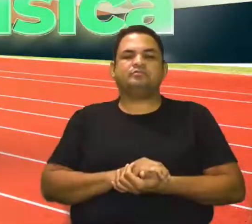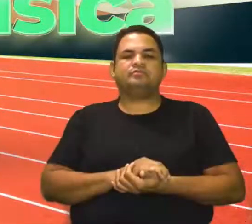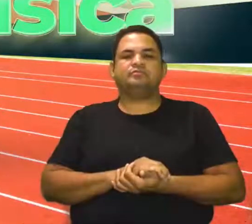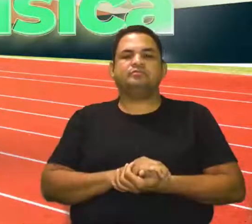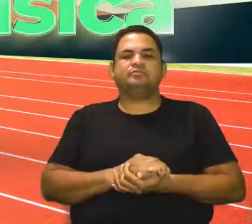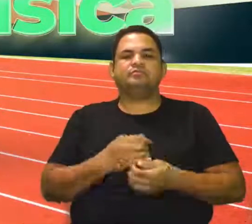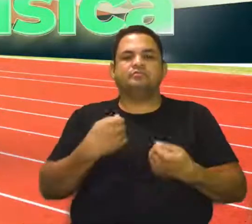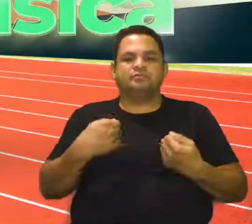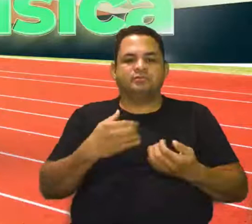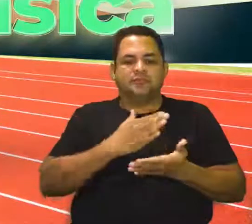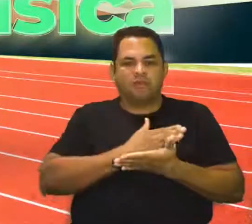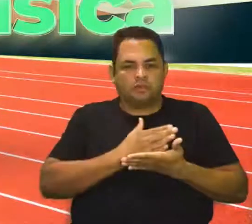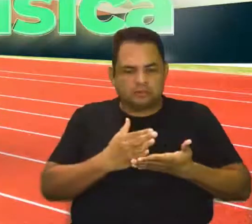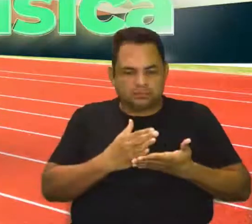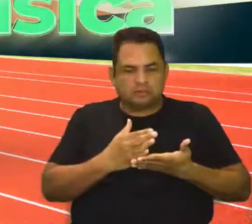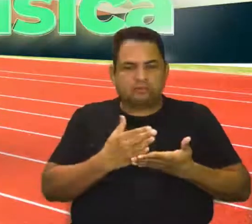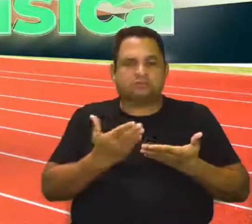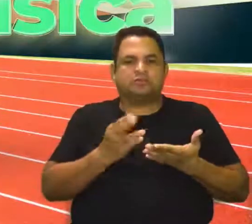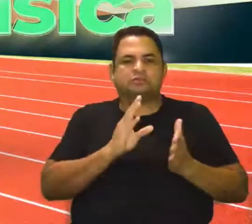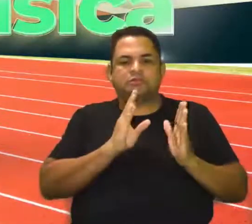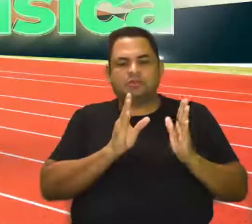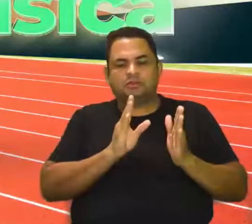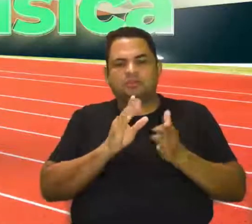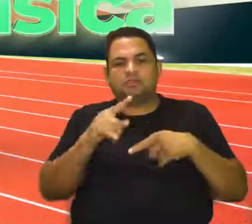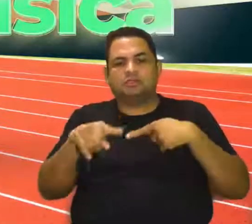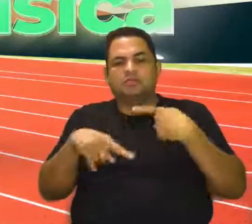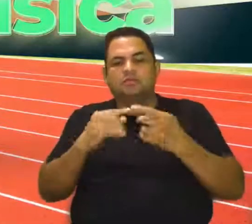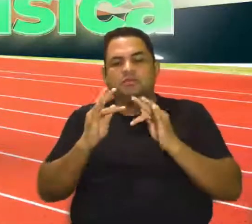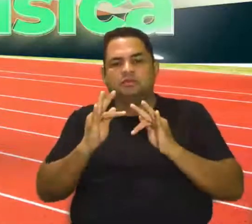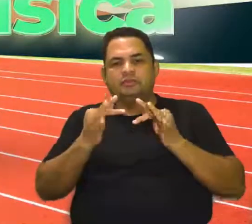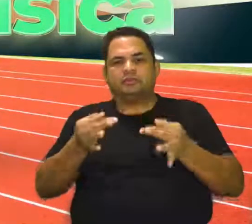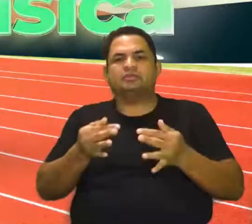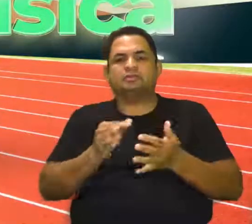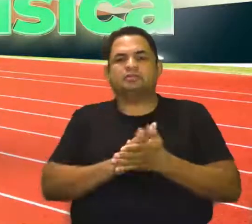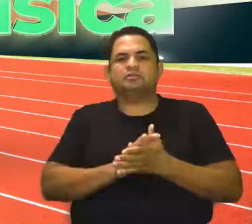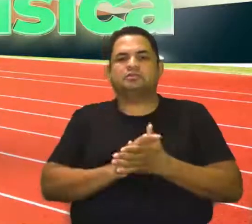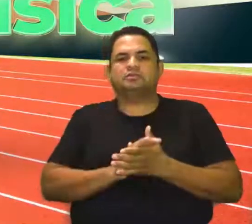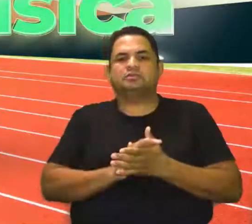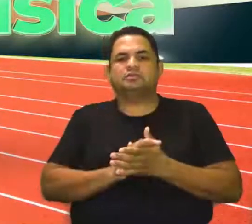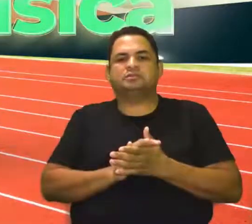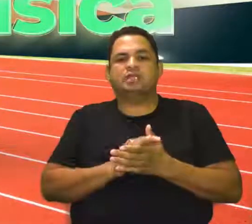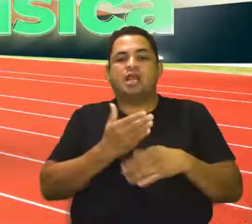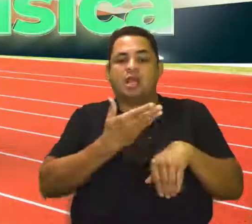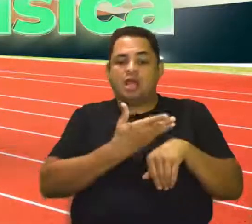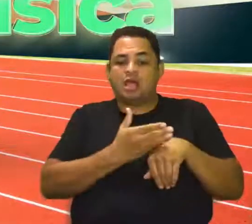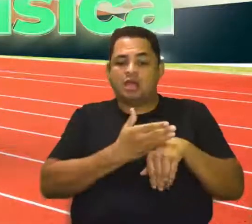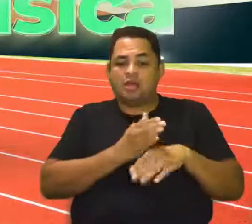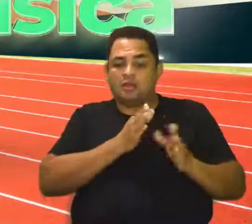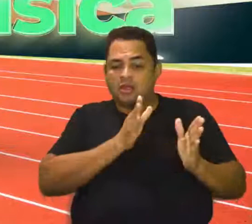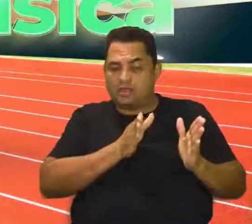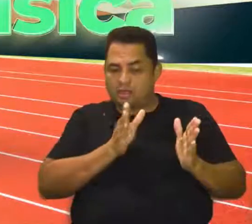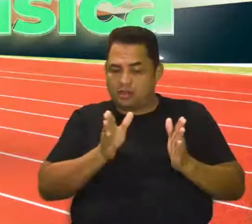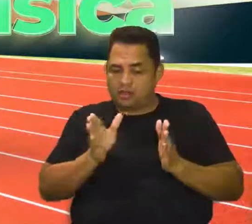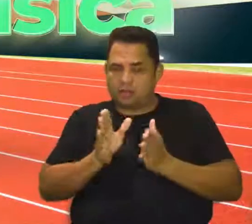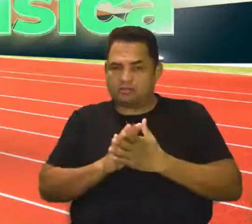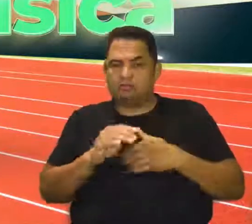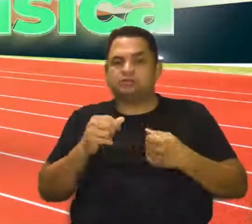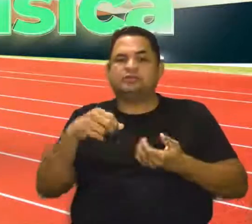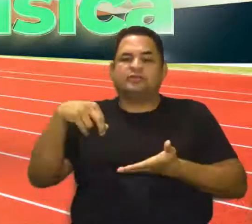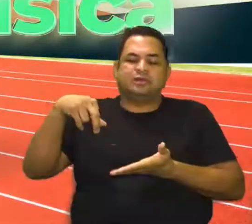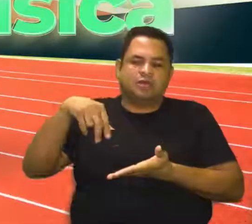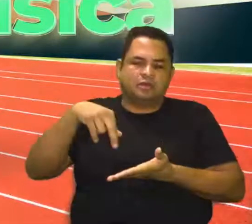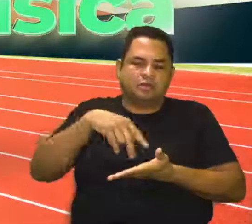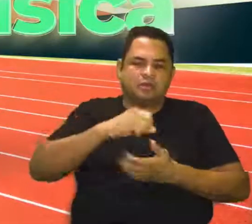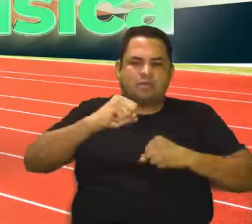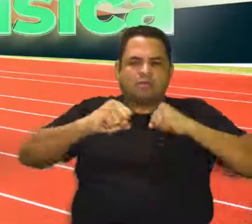gente tem um momento inicial, um momento procedimental e um momento final. Então, numa sessão de treinamento, seja se você vai caminhar, se você